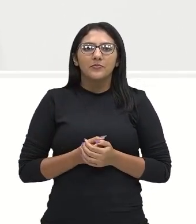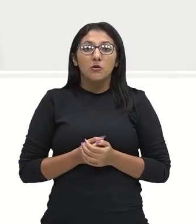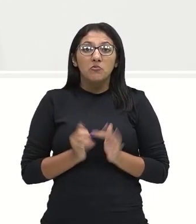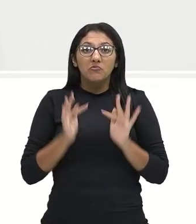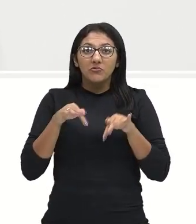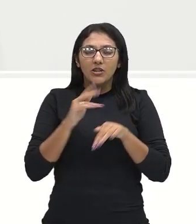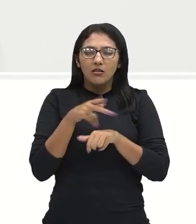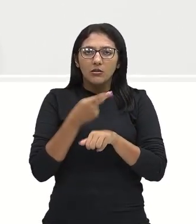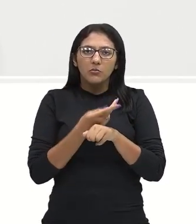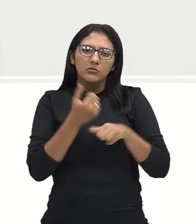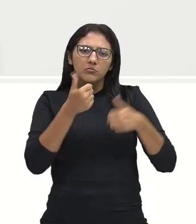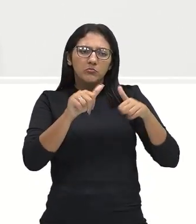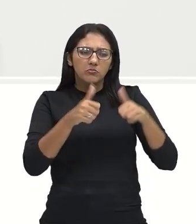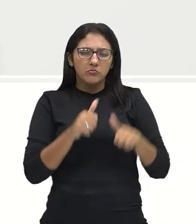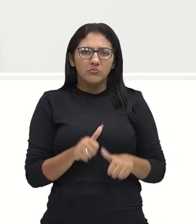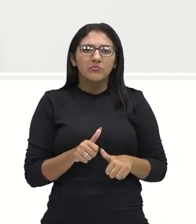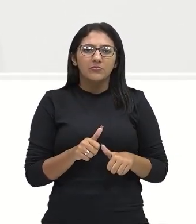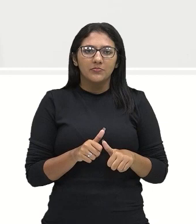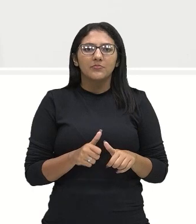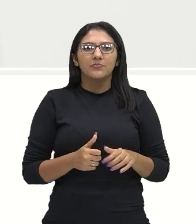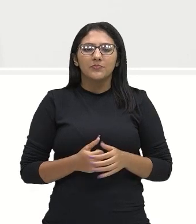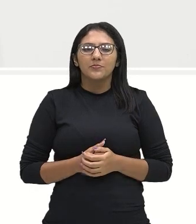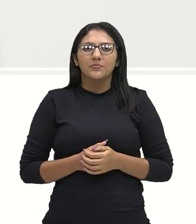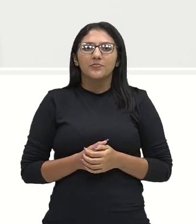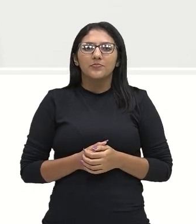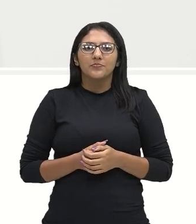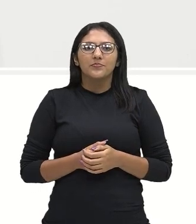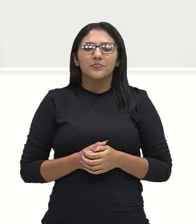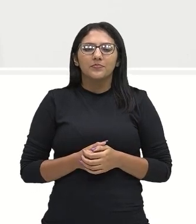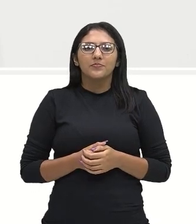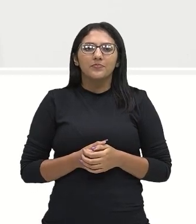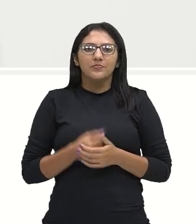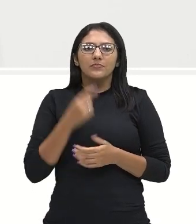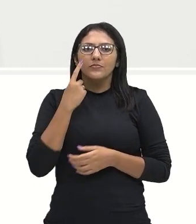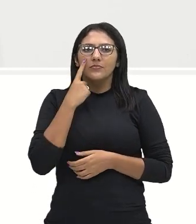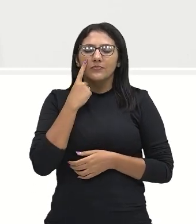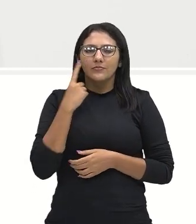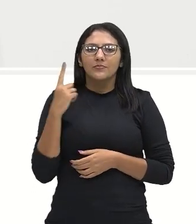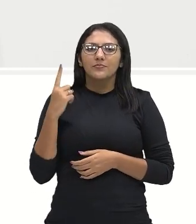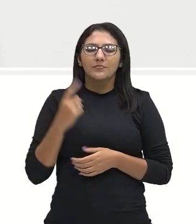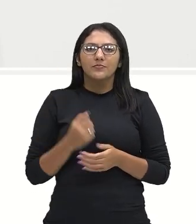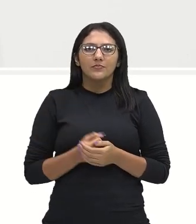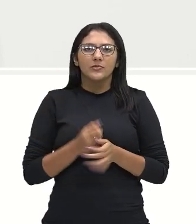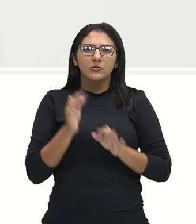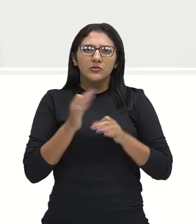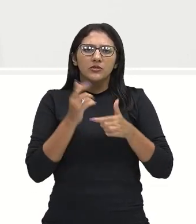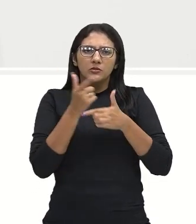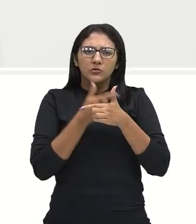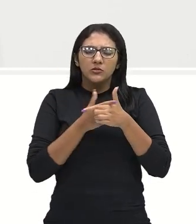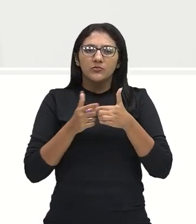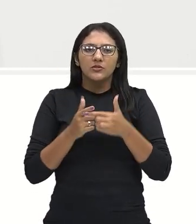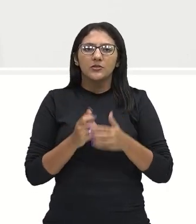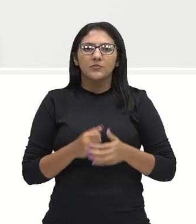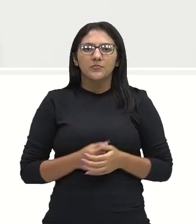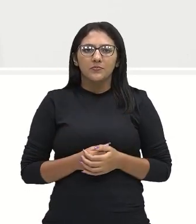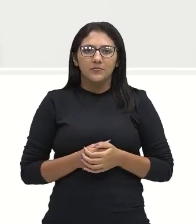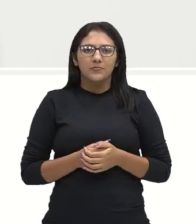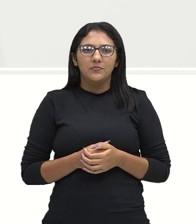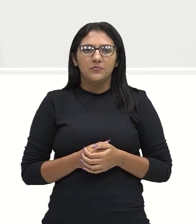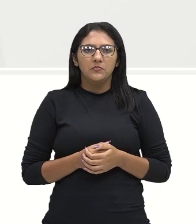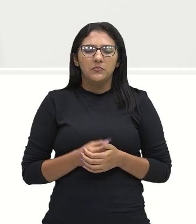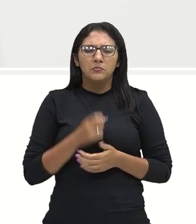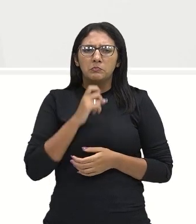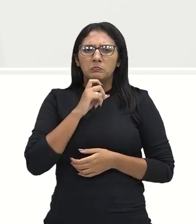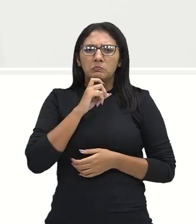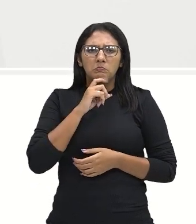analisar a questão do sinal da operação, tá legal? Então, dividindo 140 por 5, pessoal, não dá para dividir 1 para